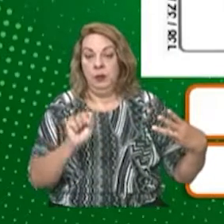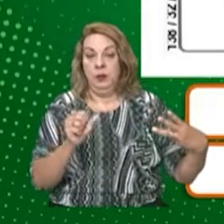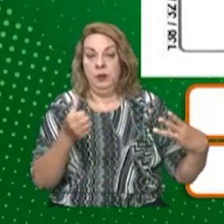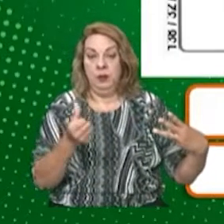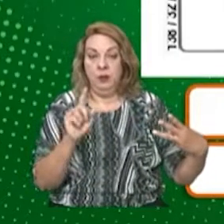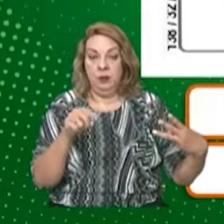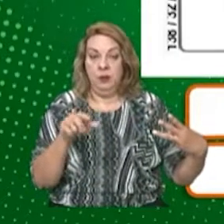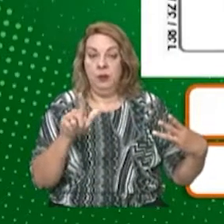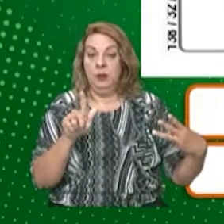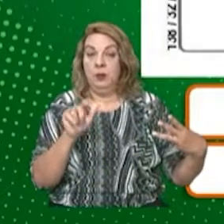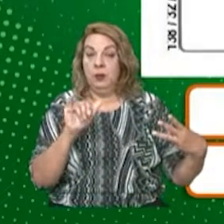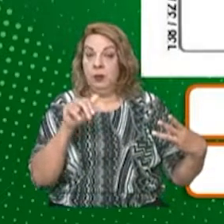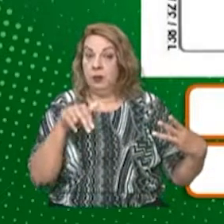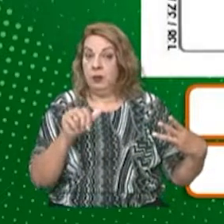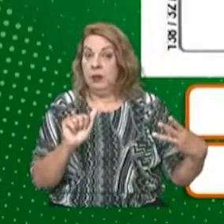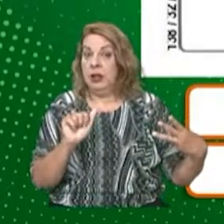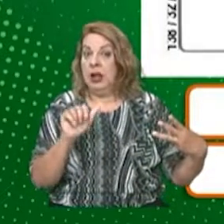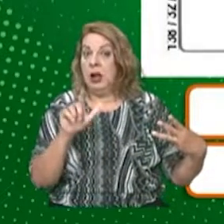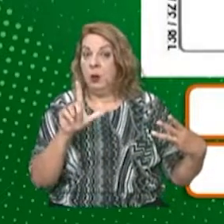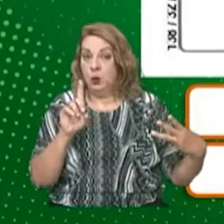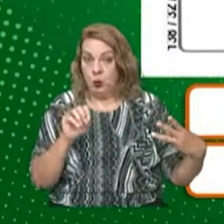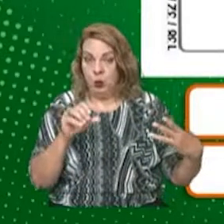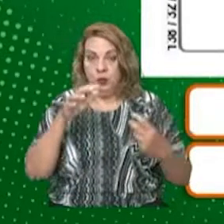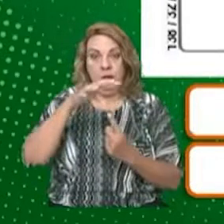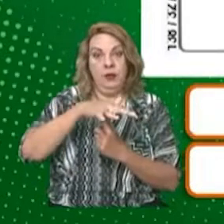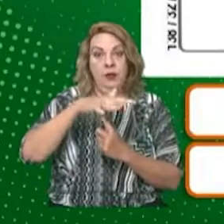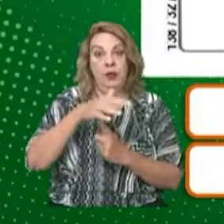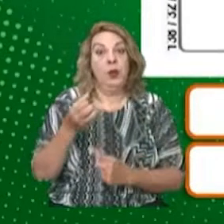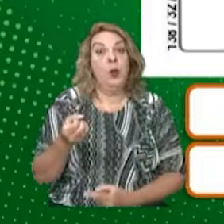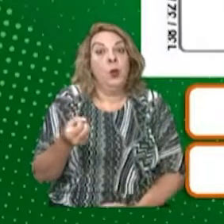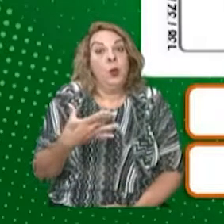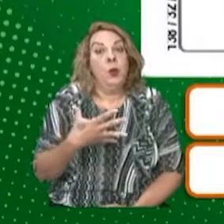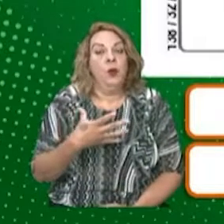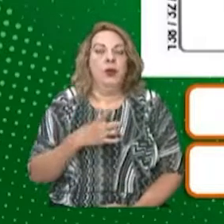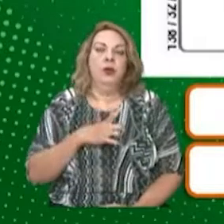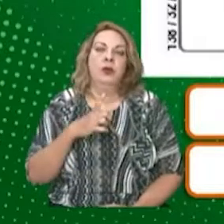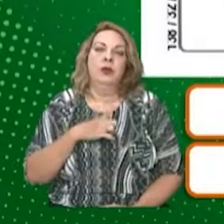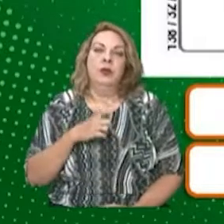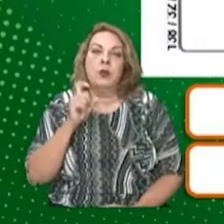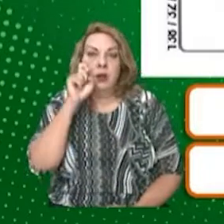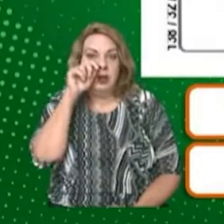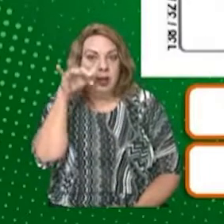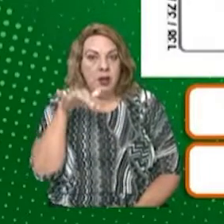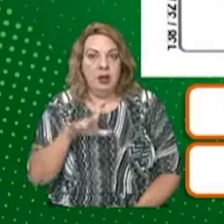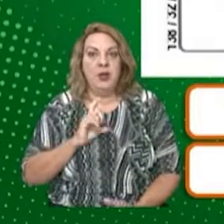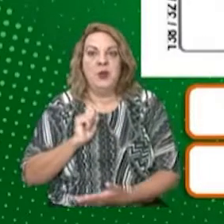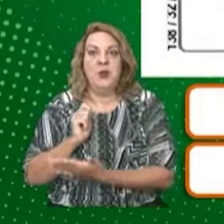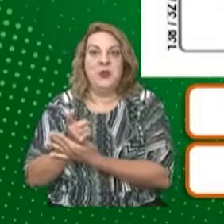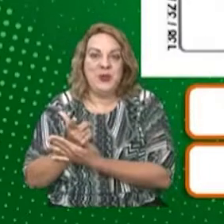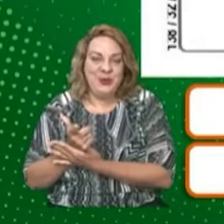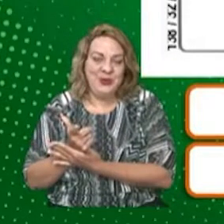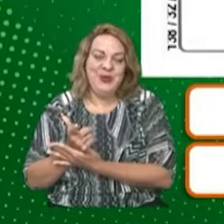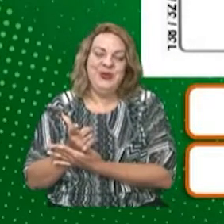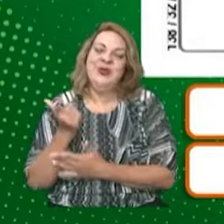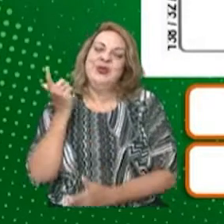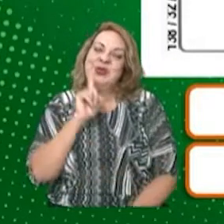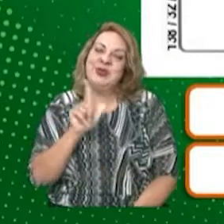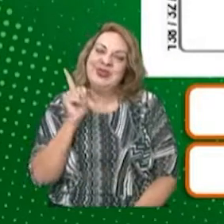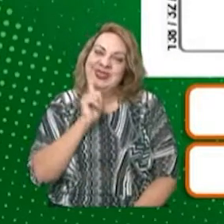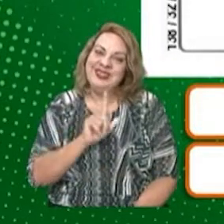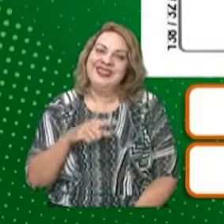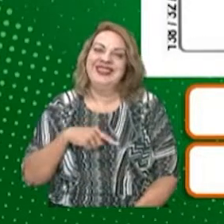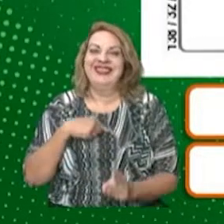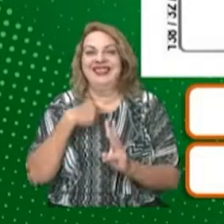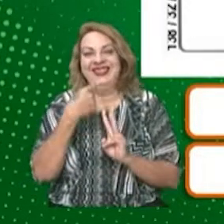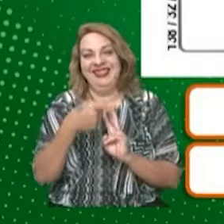657486, é o Ginaldo, lá de Feira Nova. Foi lá com o Vado em Canindé, pé quente, que ele adquiriu e foi contemplado o